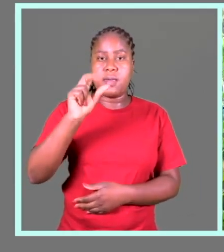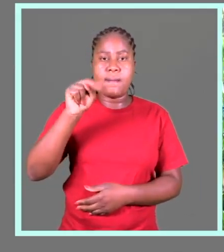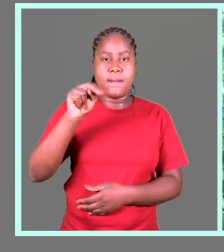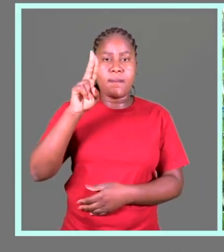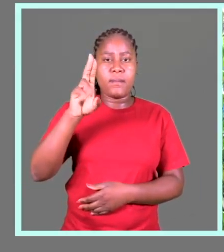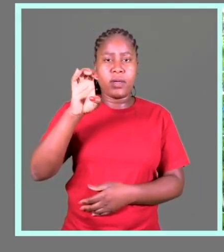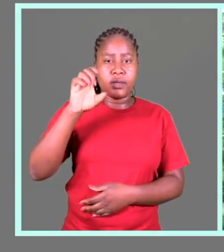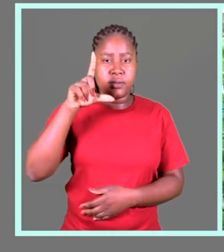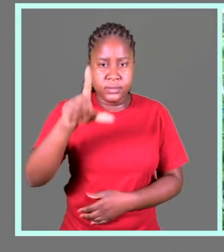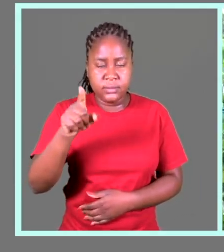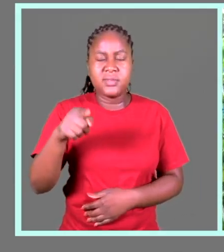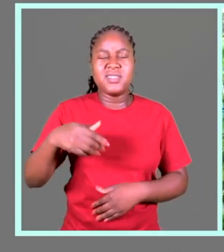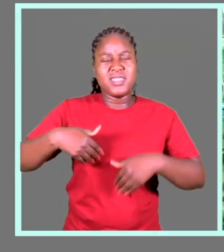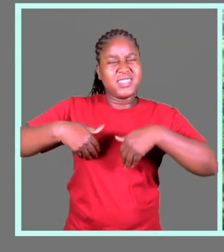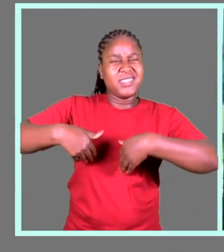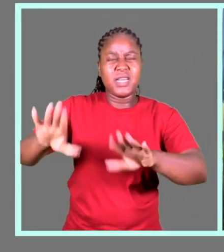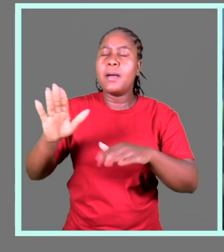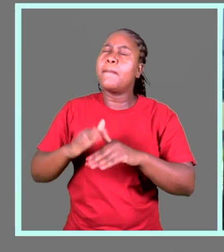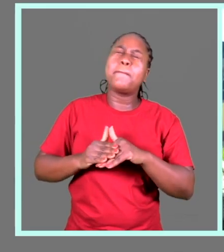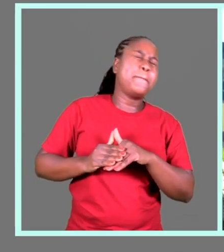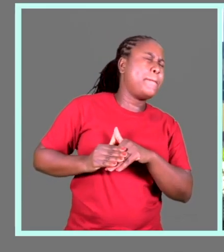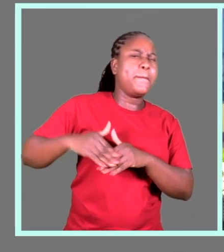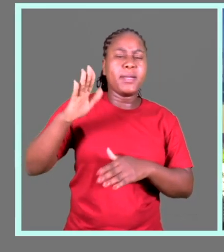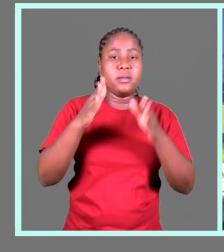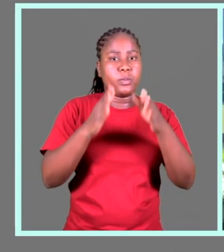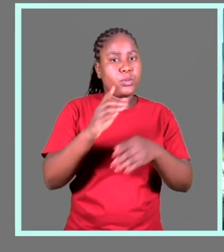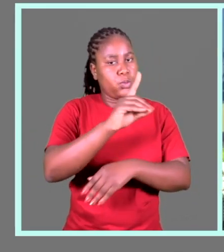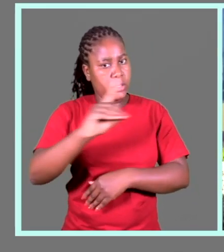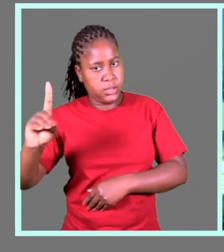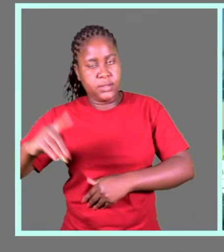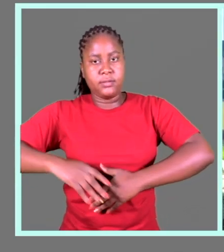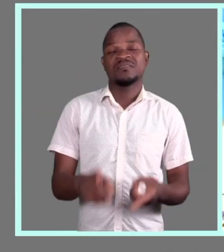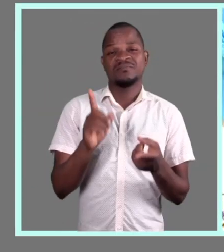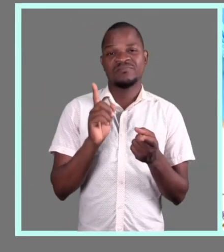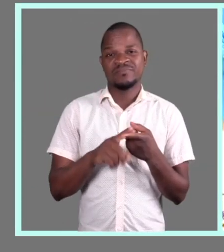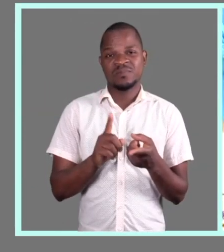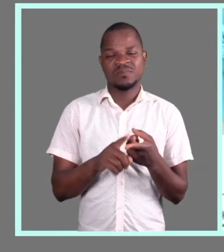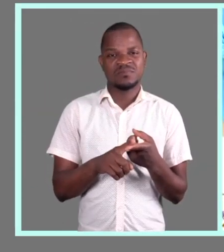Fanuel deixa um apelo, sobretudo, às pessoas com deficiência.